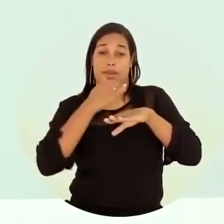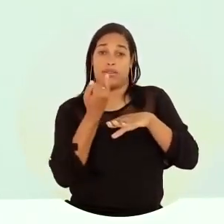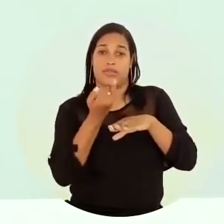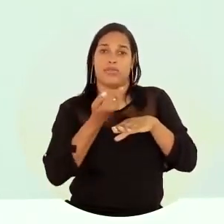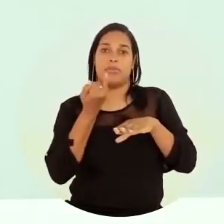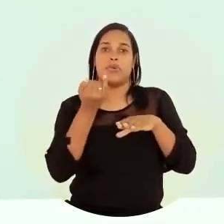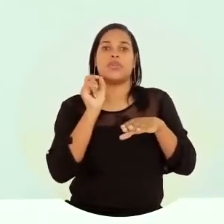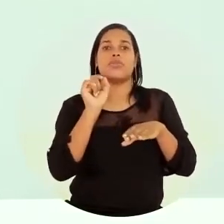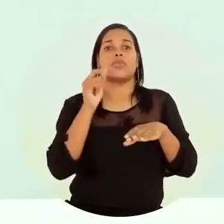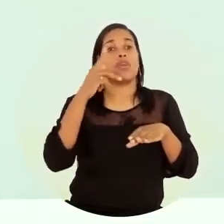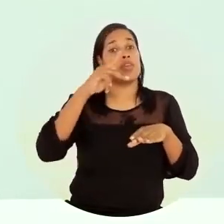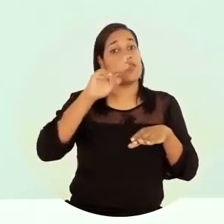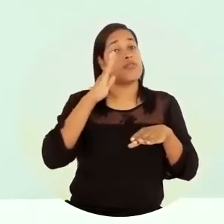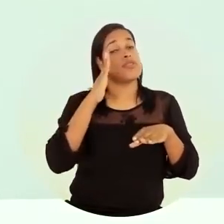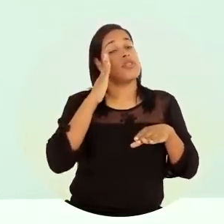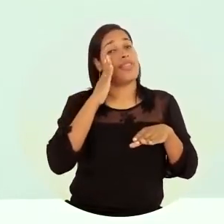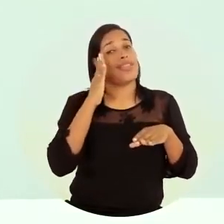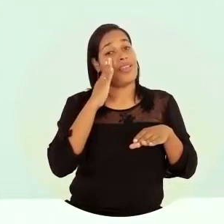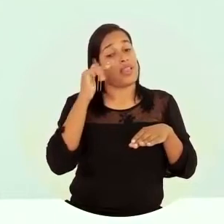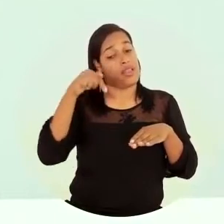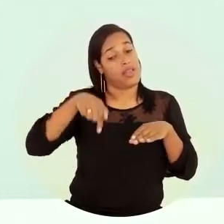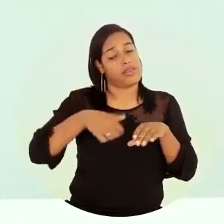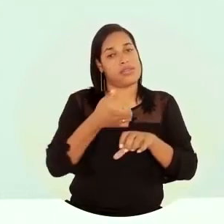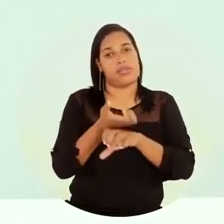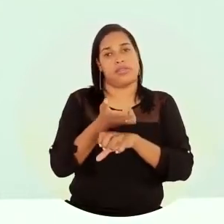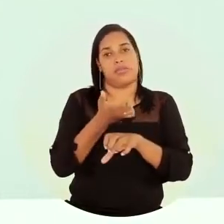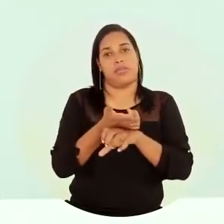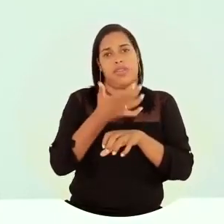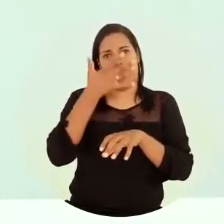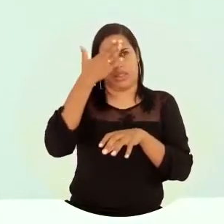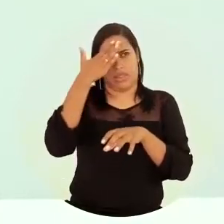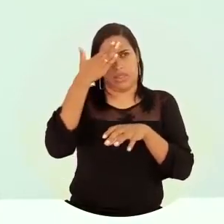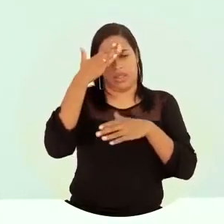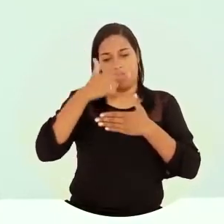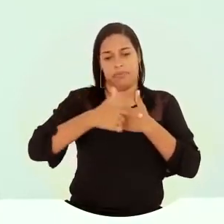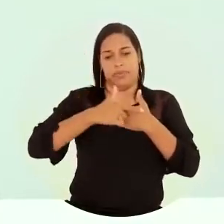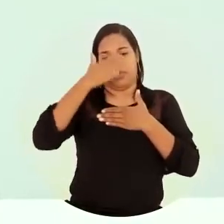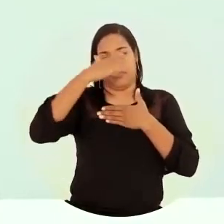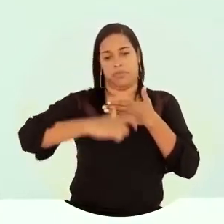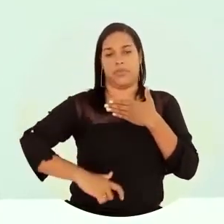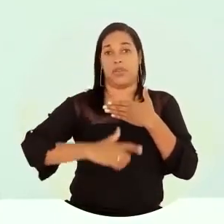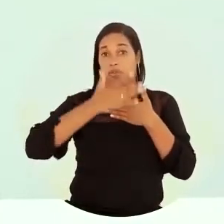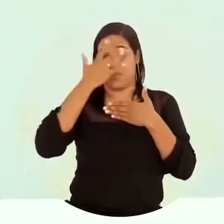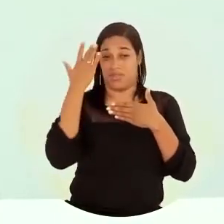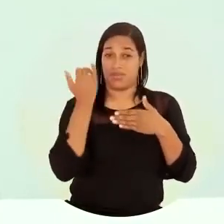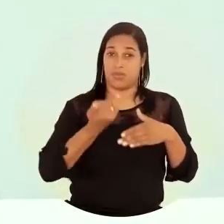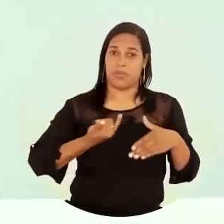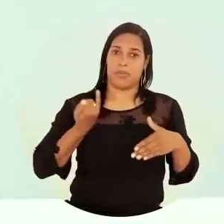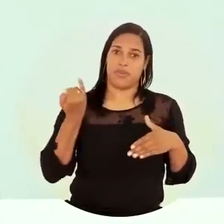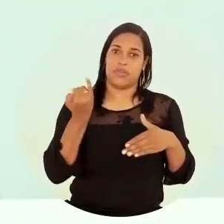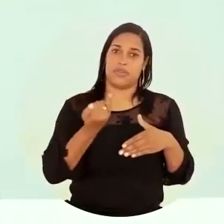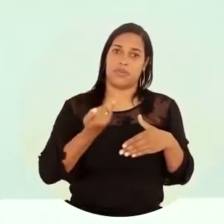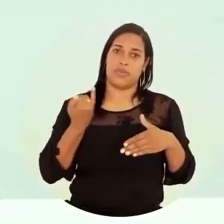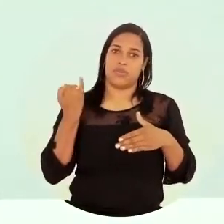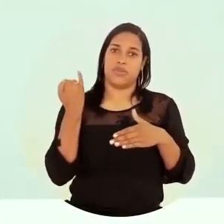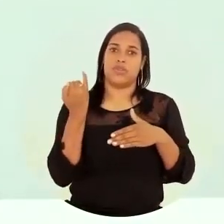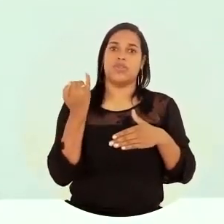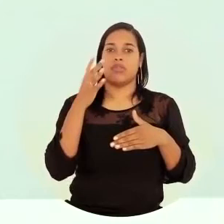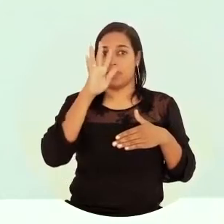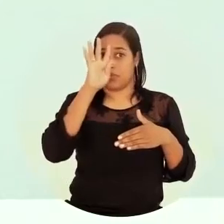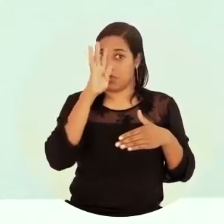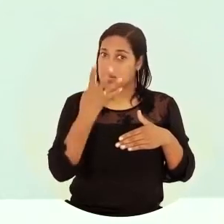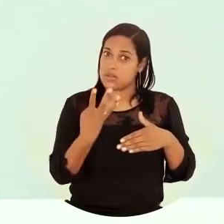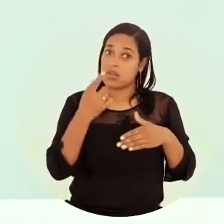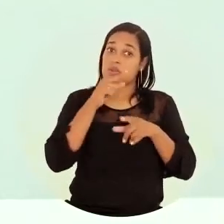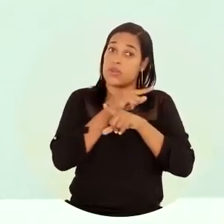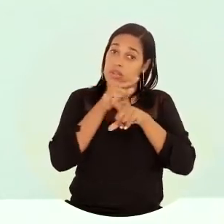os resultados e que você vai saber como atuar em relação a elas para que elas deem esses melhores resultados para a empresa. Ficamos por